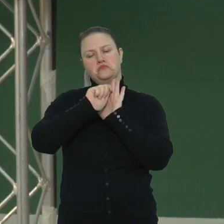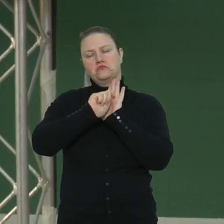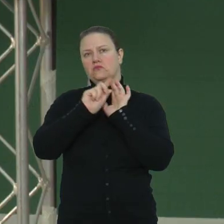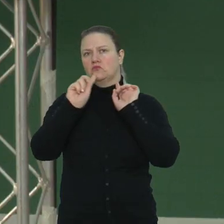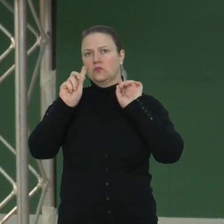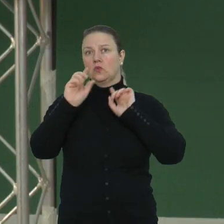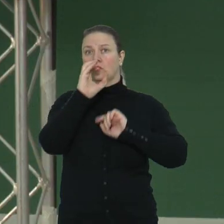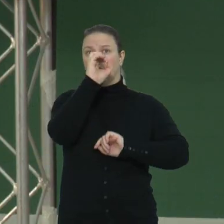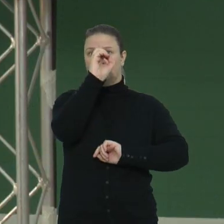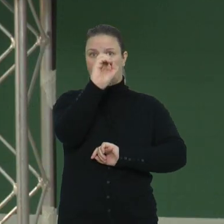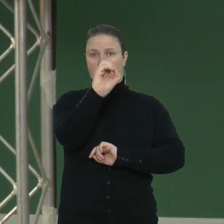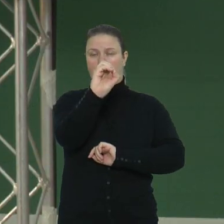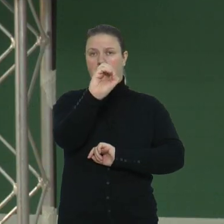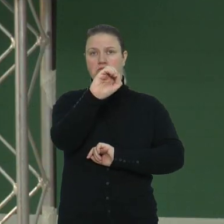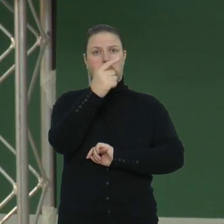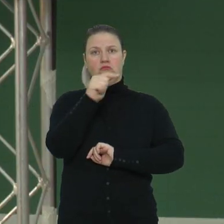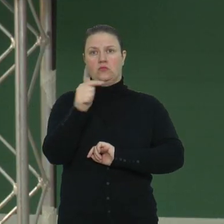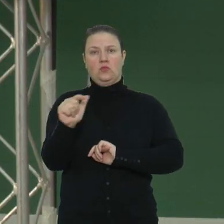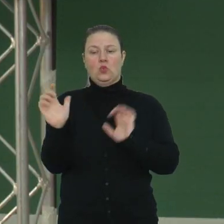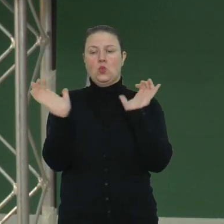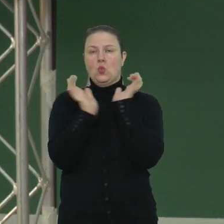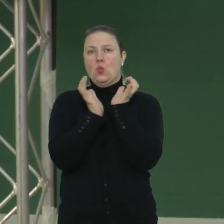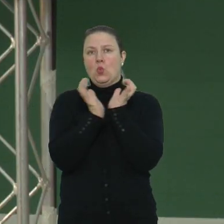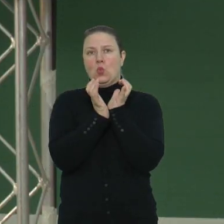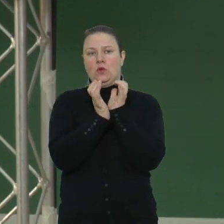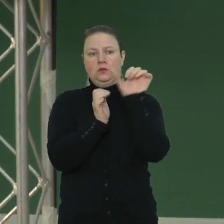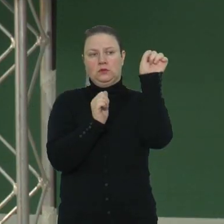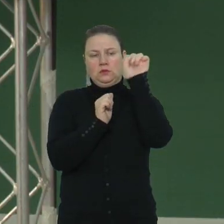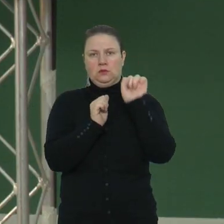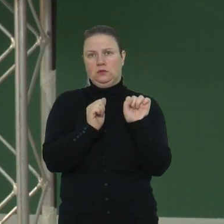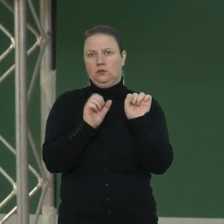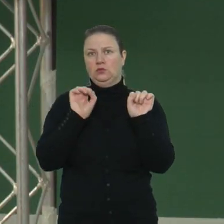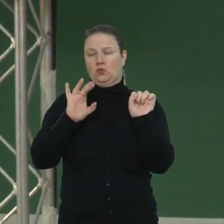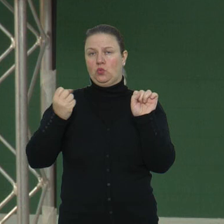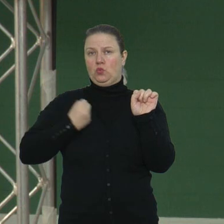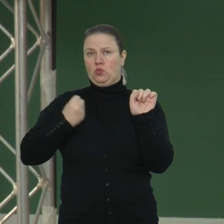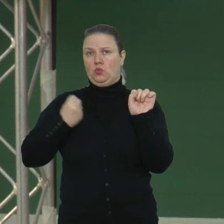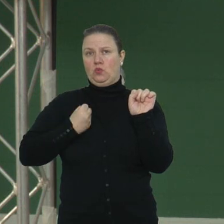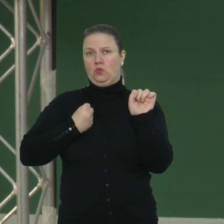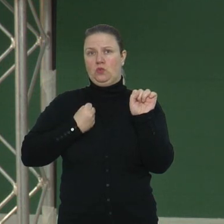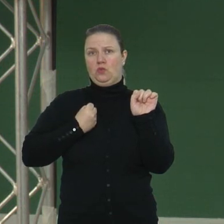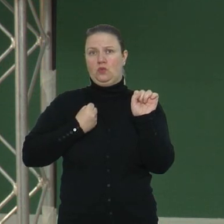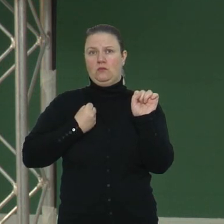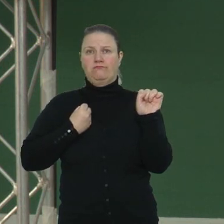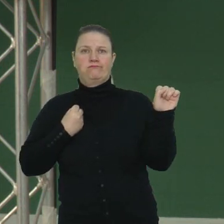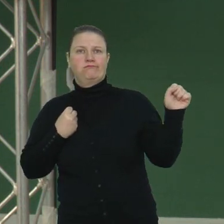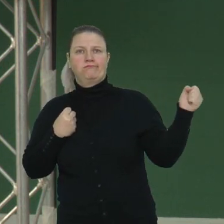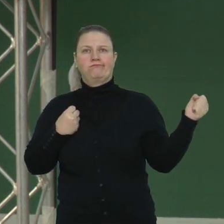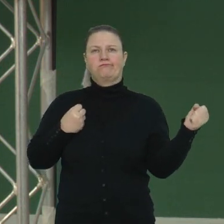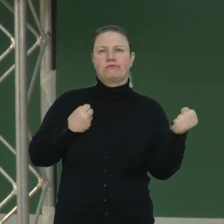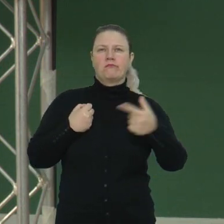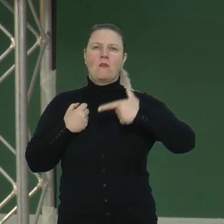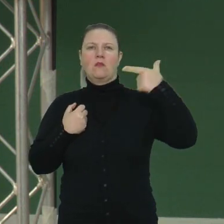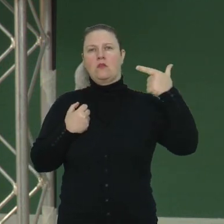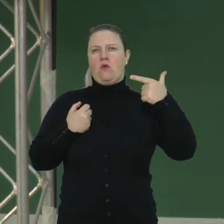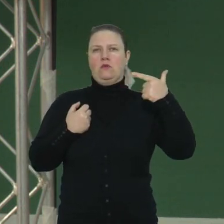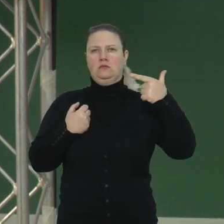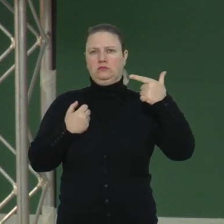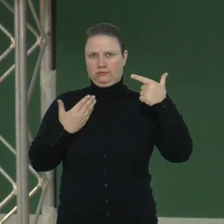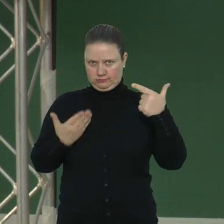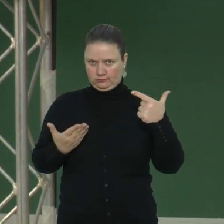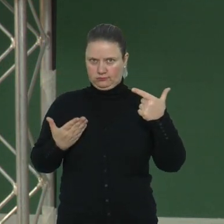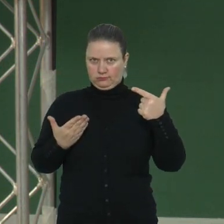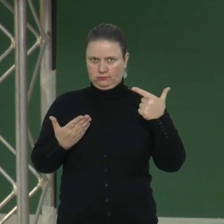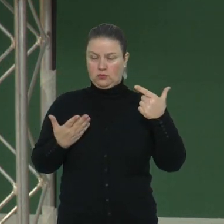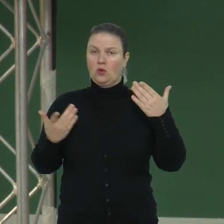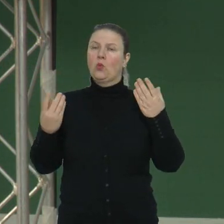zero, ele não entra nesse conjunto de solução. Só entra os valores que são o quê? Maiores do que ele, certo? Se ele